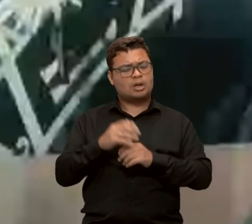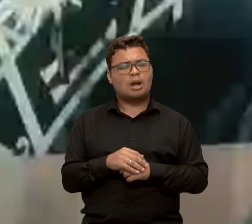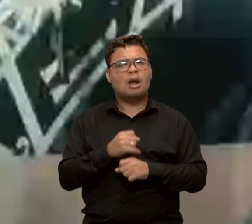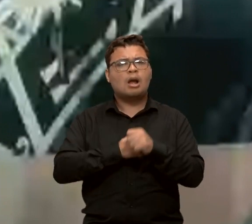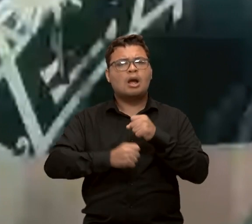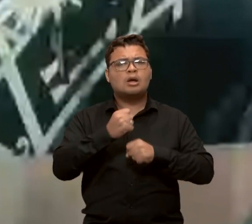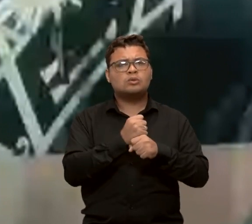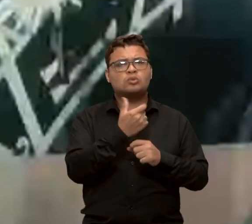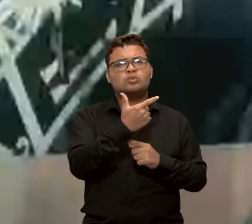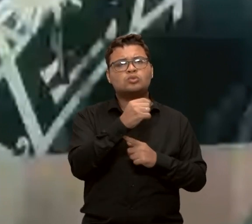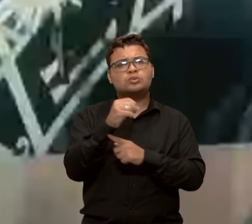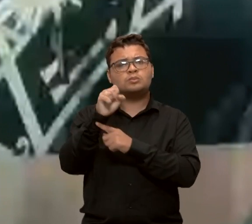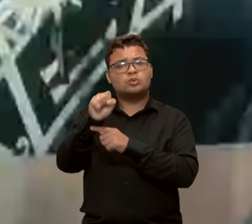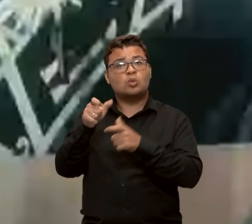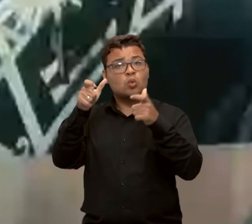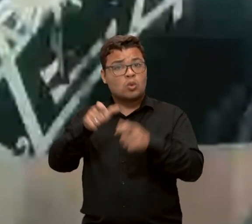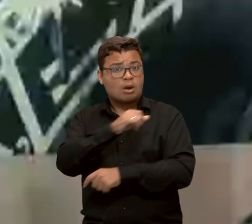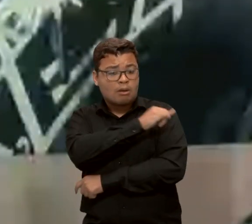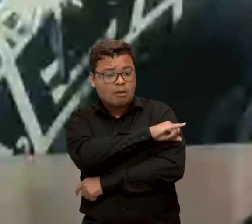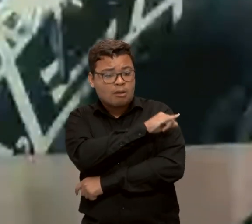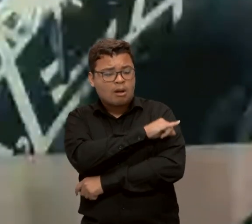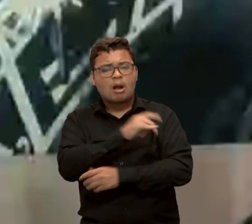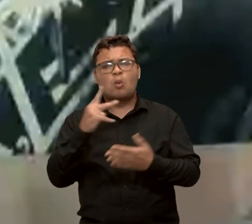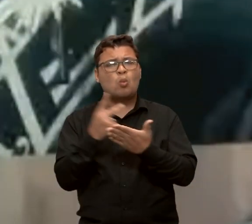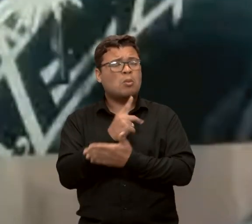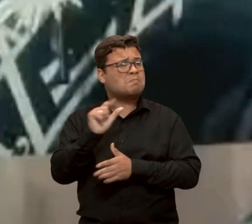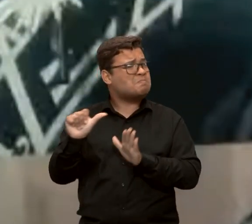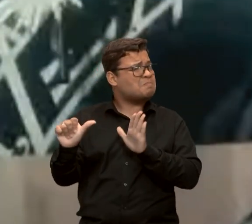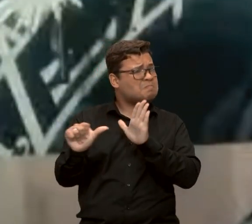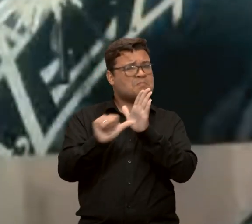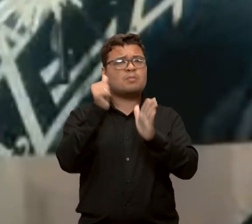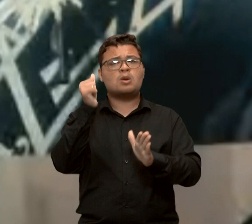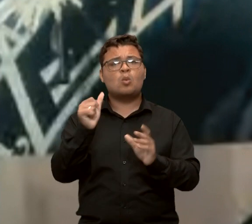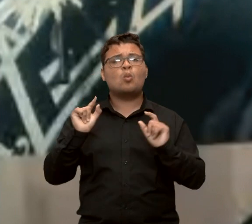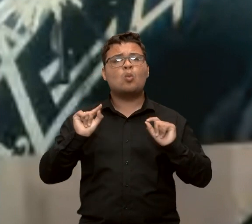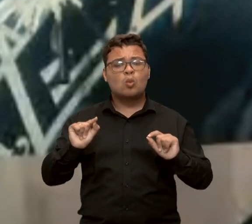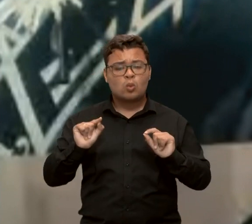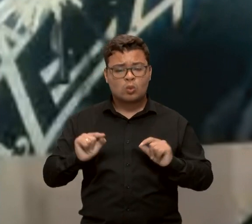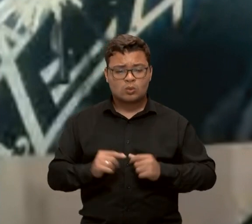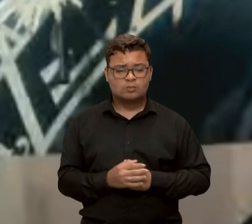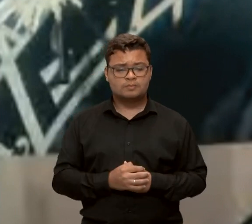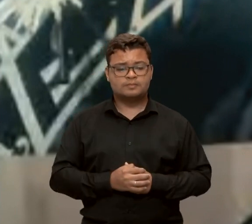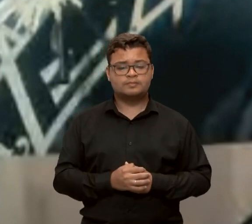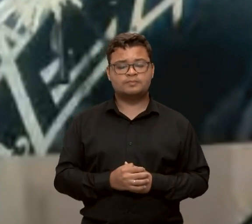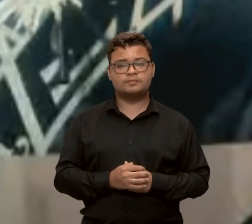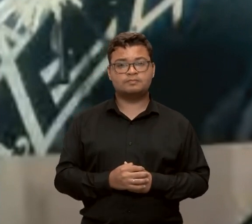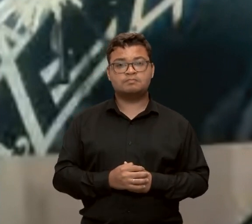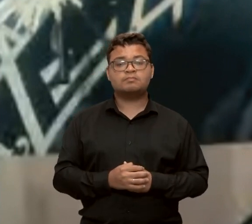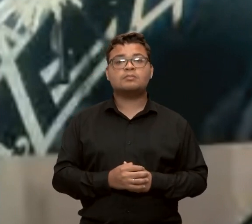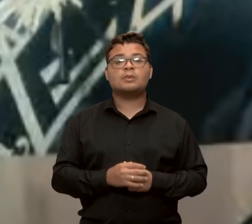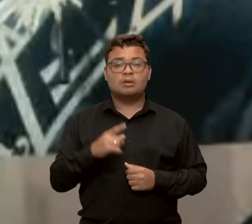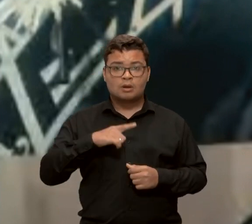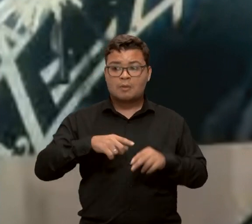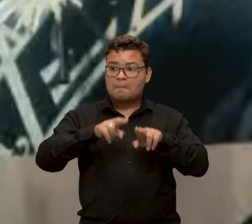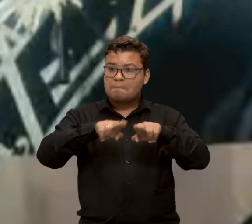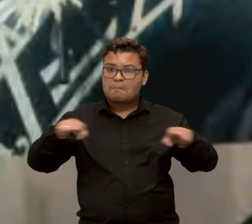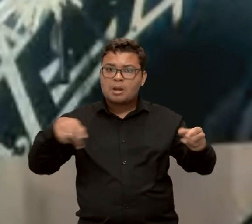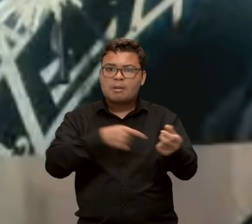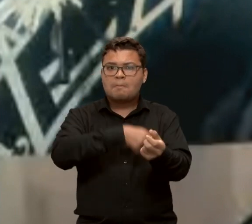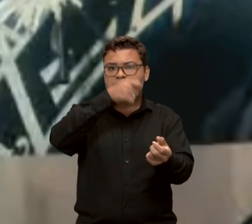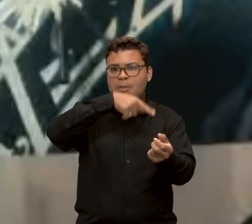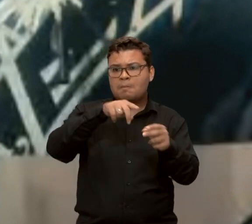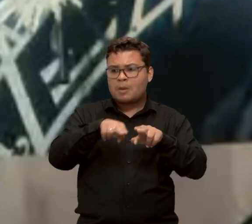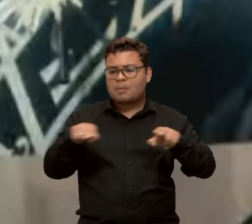vírus, pode levar a um aumento, inclusive, de casos mais graves. A gente já viu isso anteriormente, inclusive aqui no